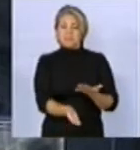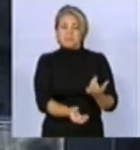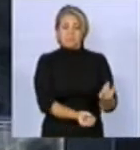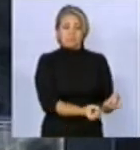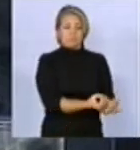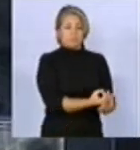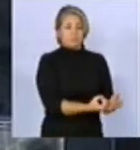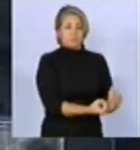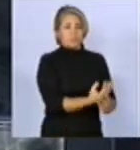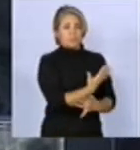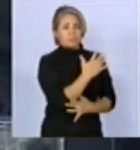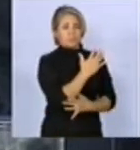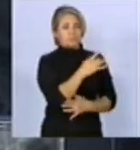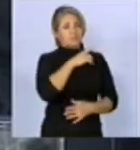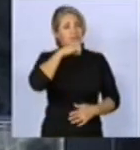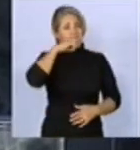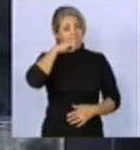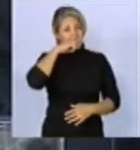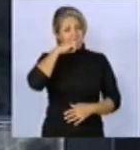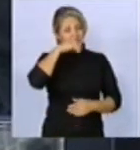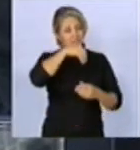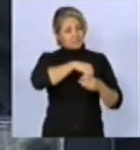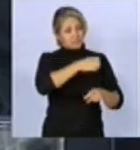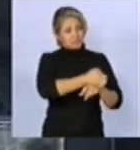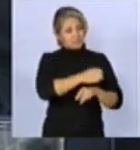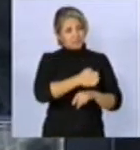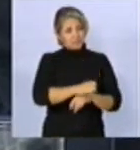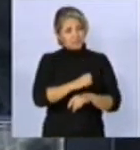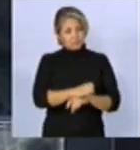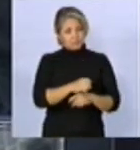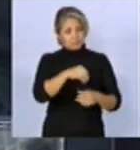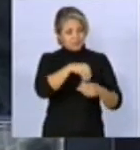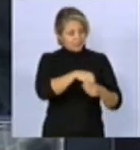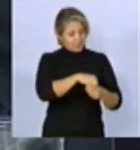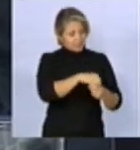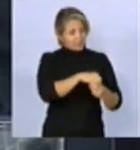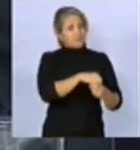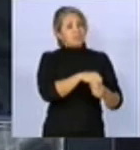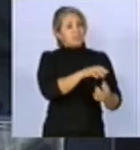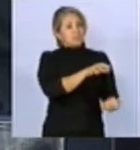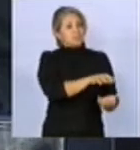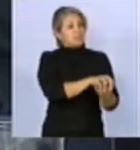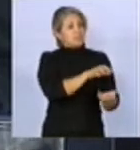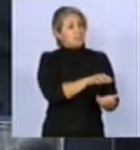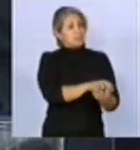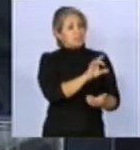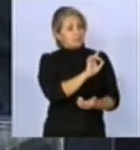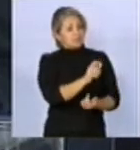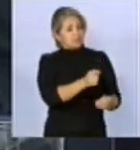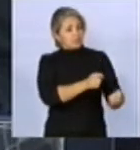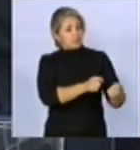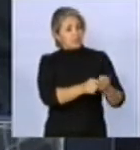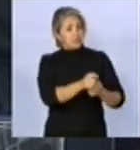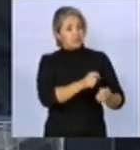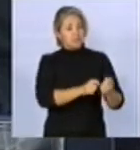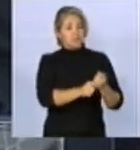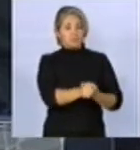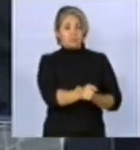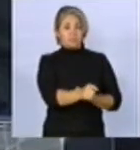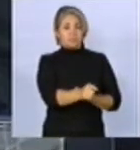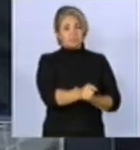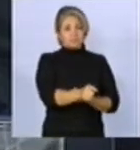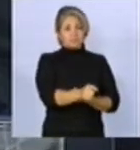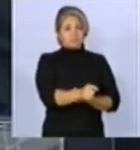EA cana em Pernambuco a cana social o estado de Pernambuco não é economicamente é